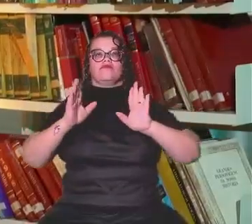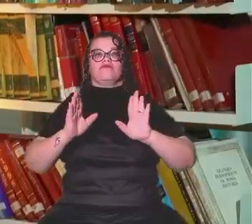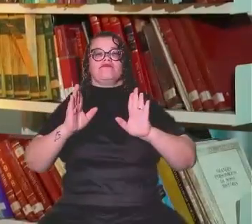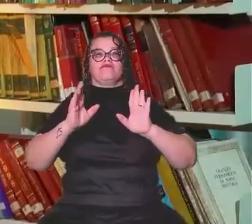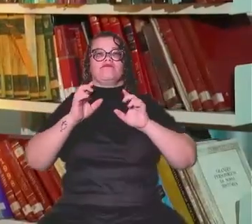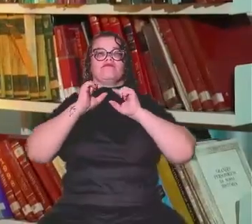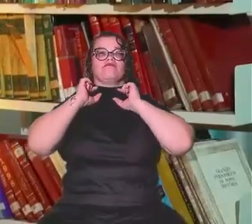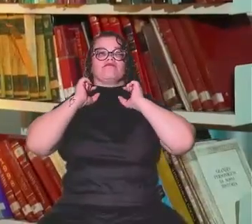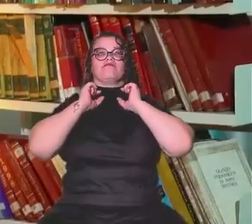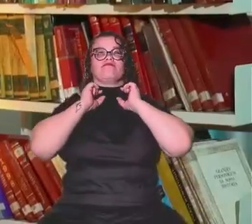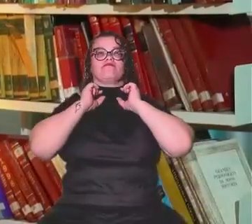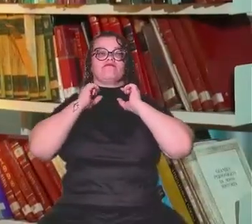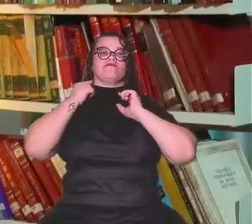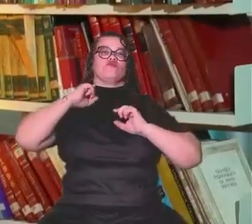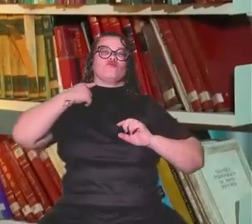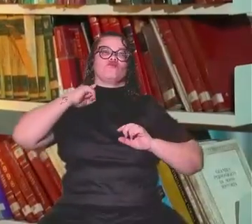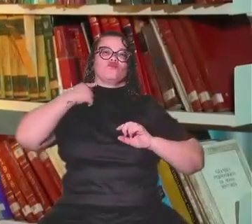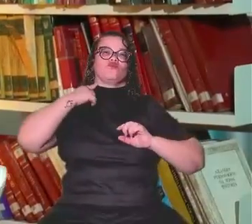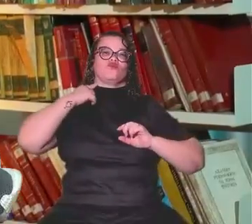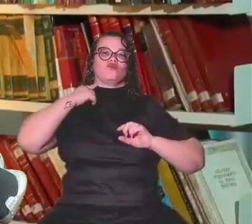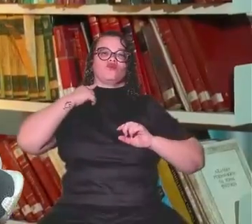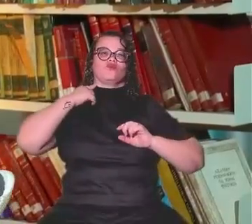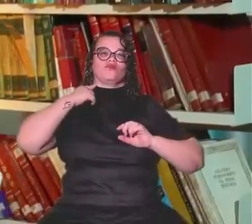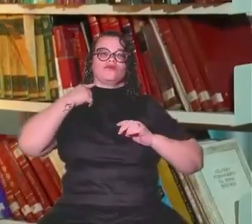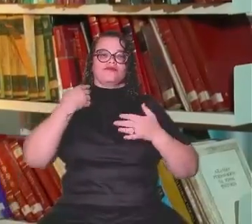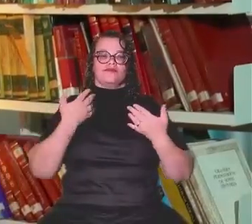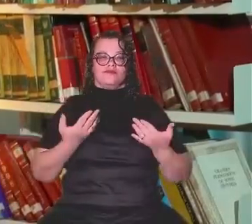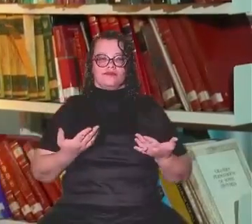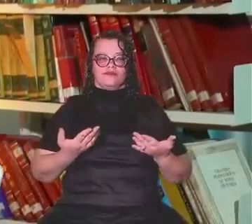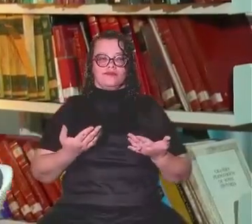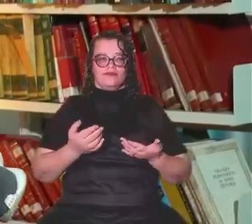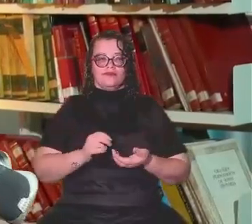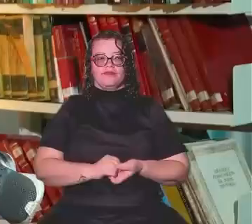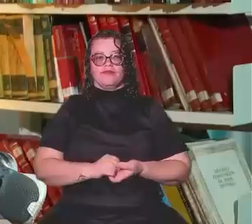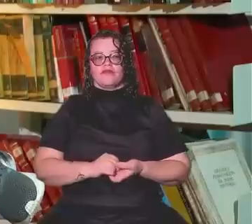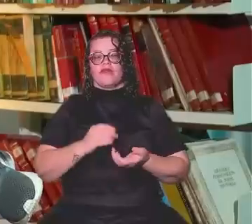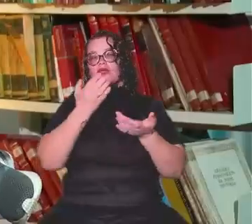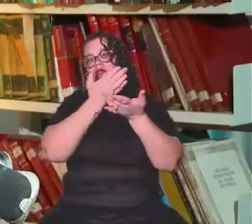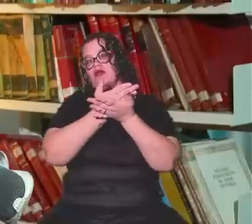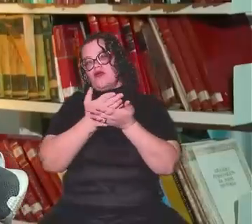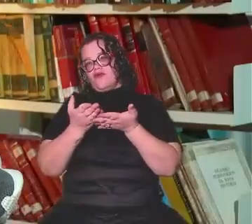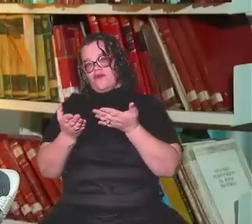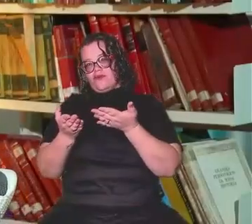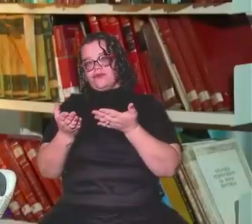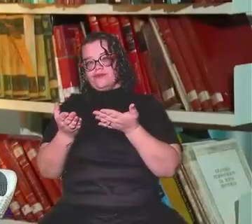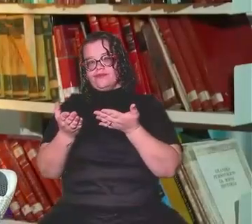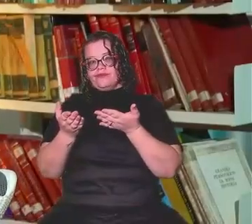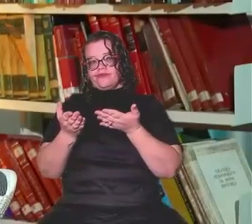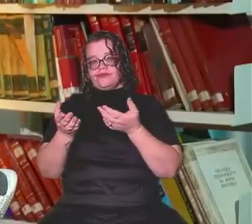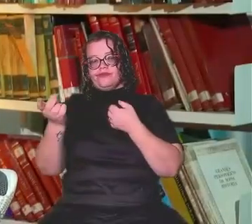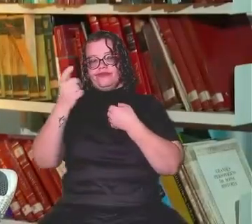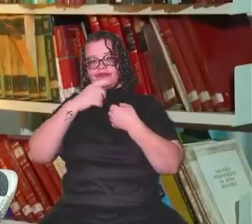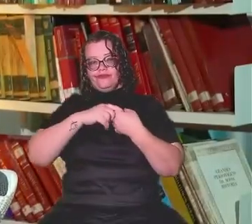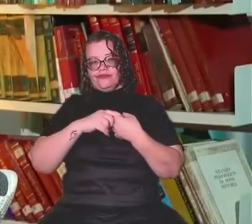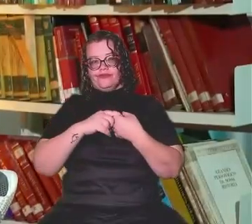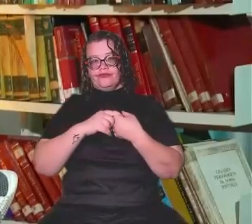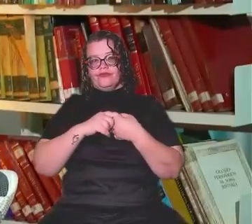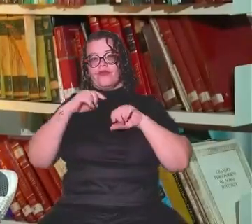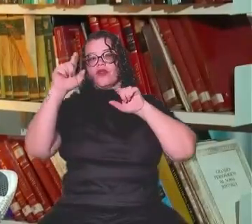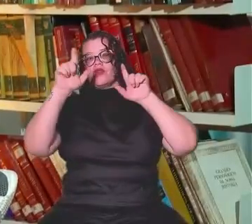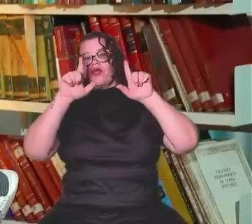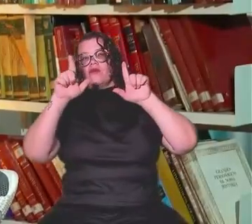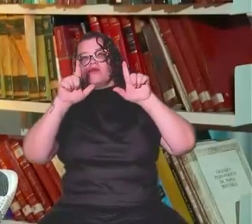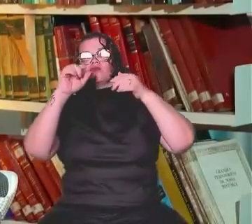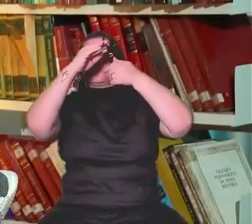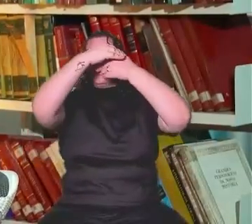colarinhos sujos. Acho que volta no início, né, do que a gente disse, né? Essa propaganda.